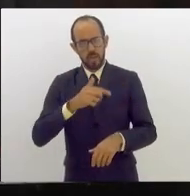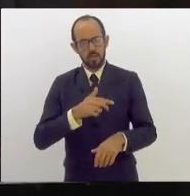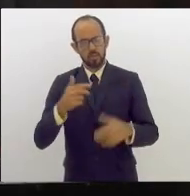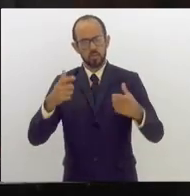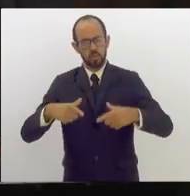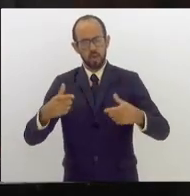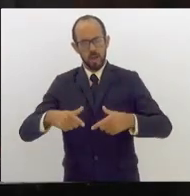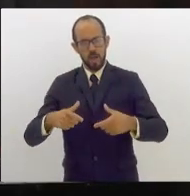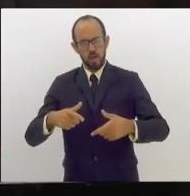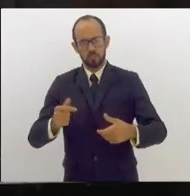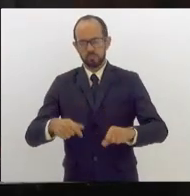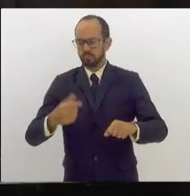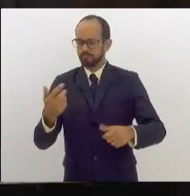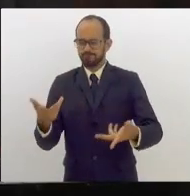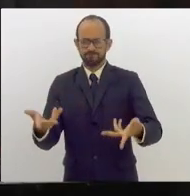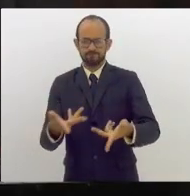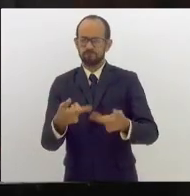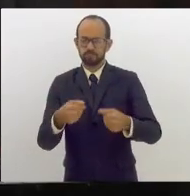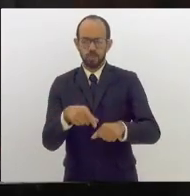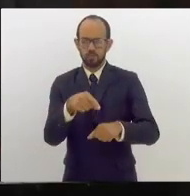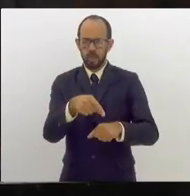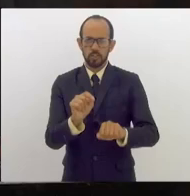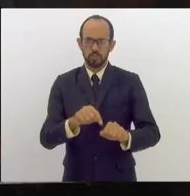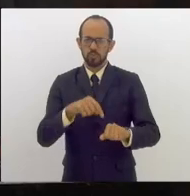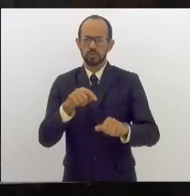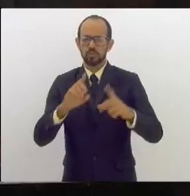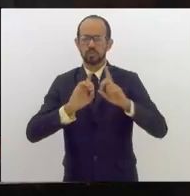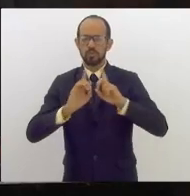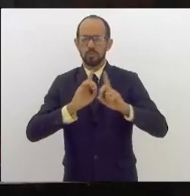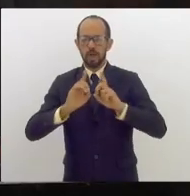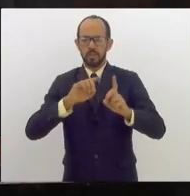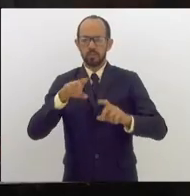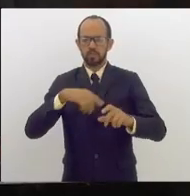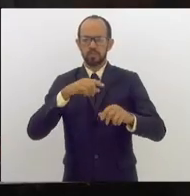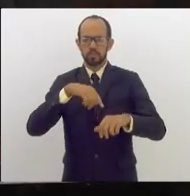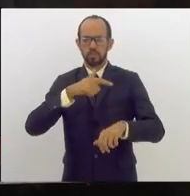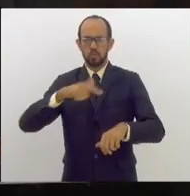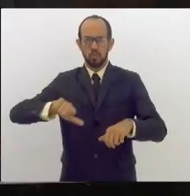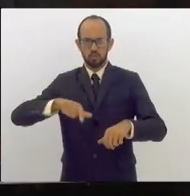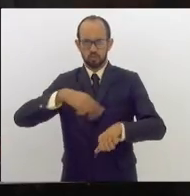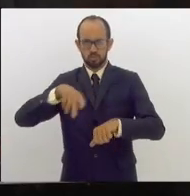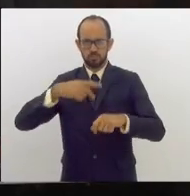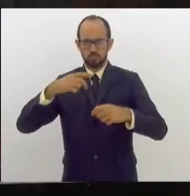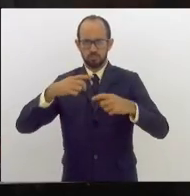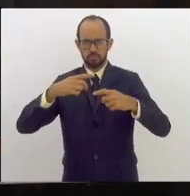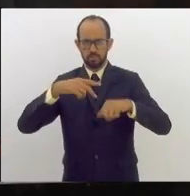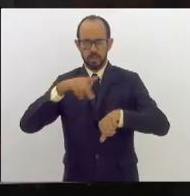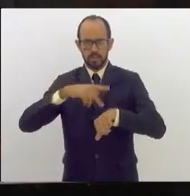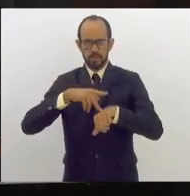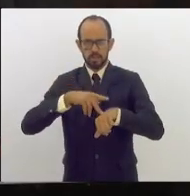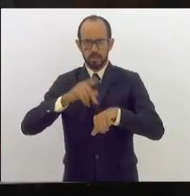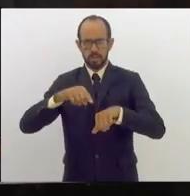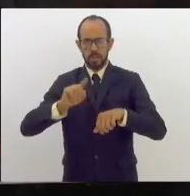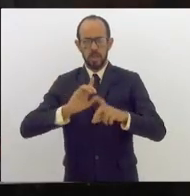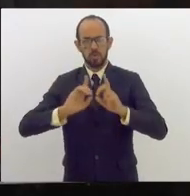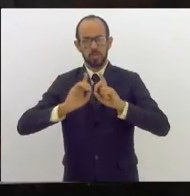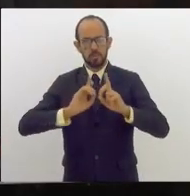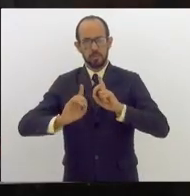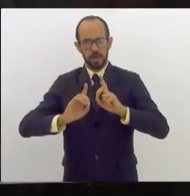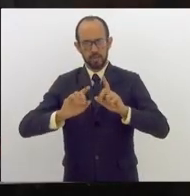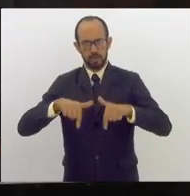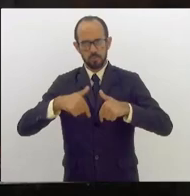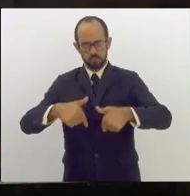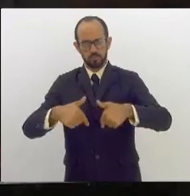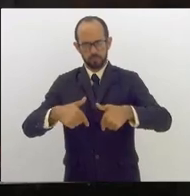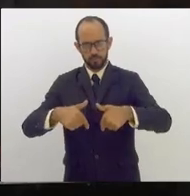ocupar de protagonista do debate Internacional Os mais fundamentais da contemporaneidade que é o debate sobre a sustentabilidade enfrentamento as